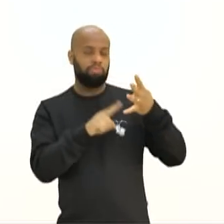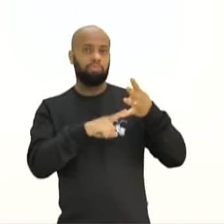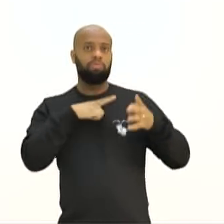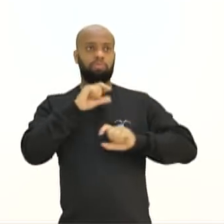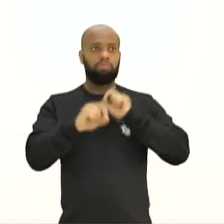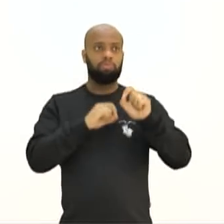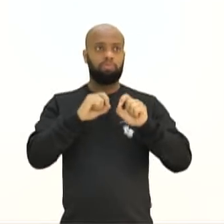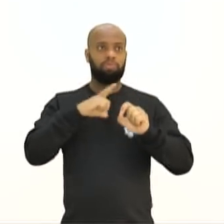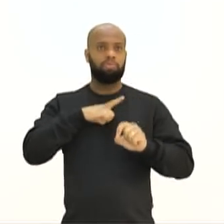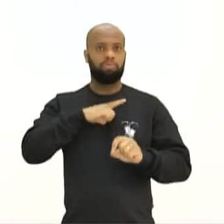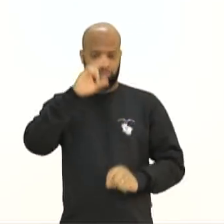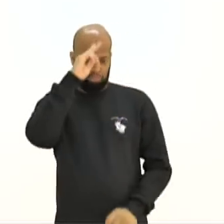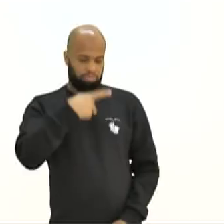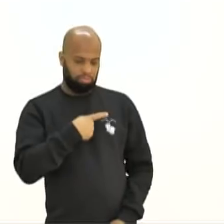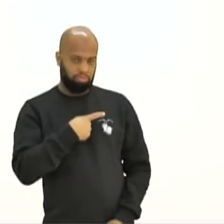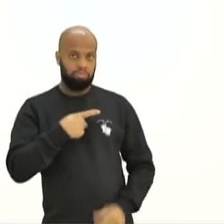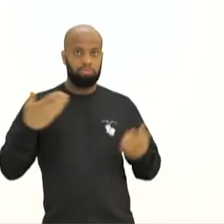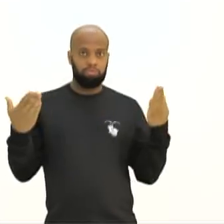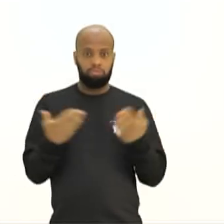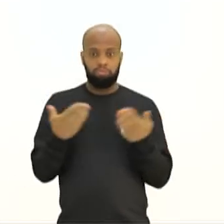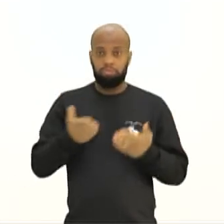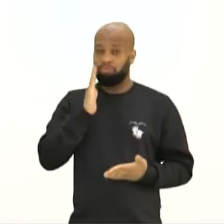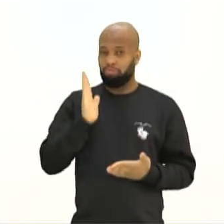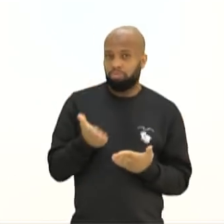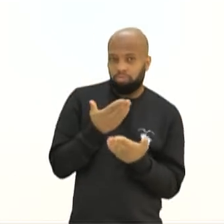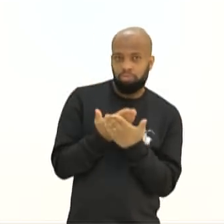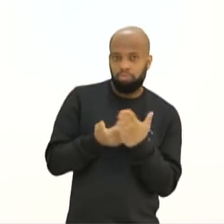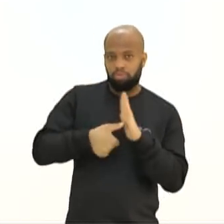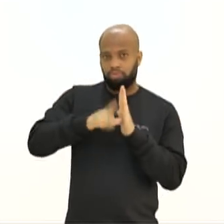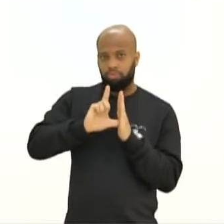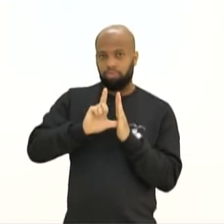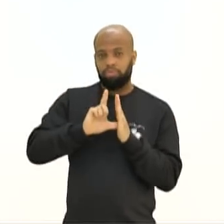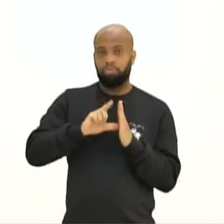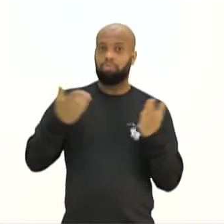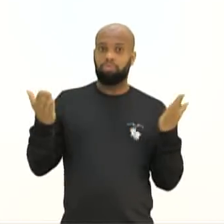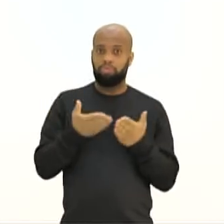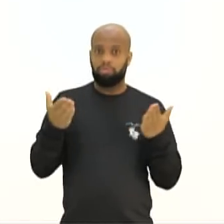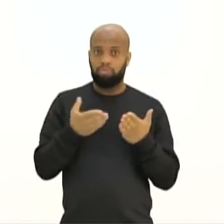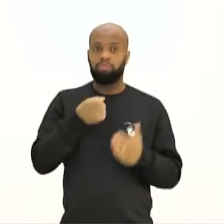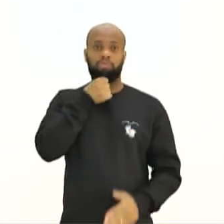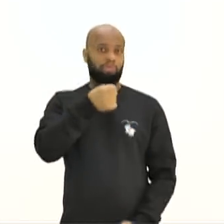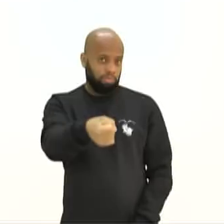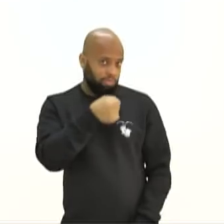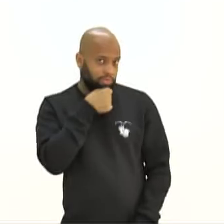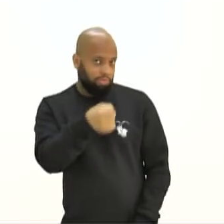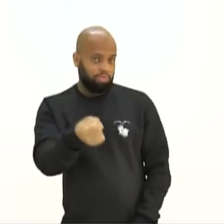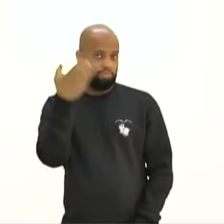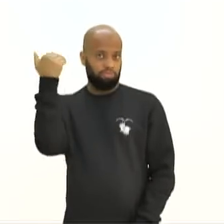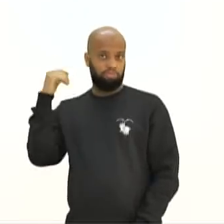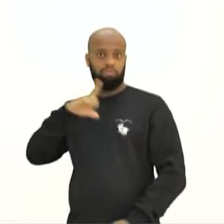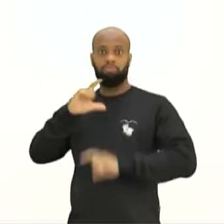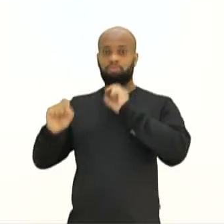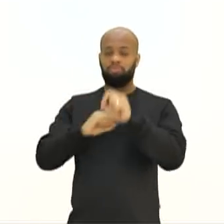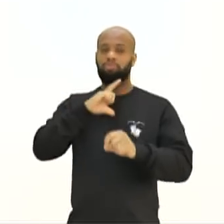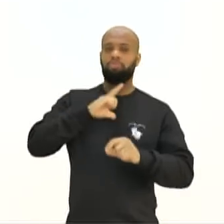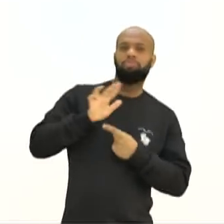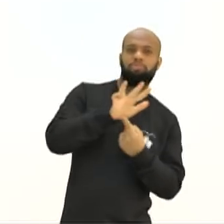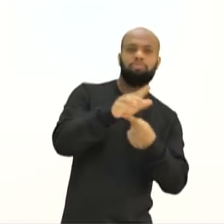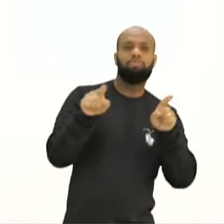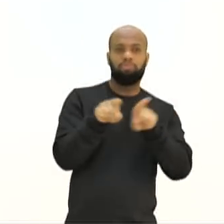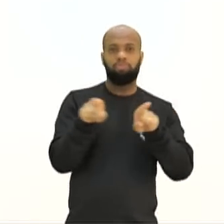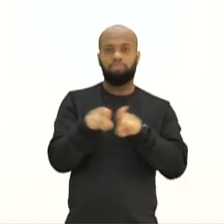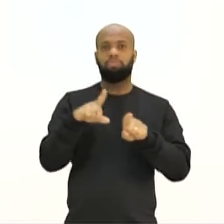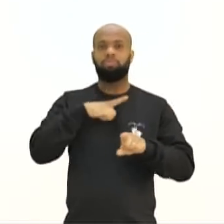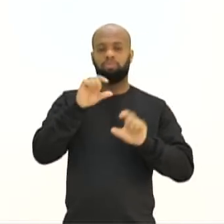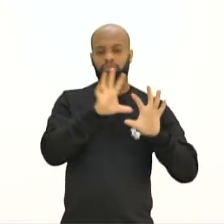porque é mais pessoal. Conforme nós já conversamos, a reportagem, se vocês se lembram da aula passada, ela trouxe até ali